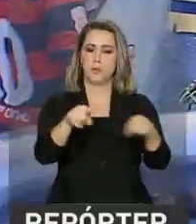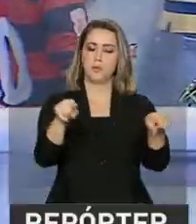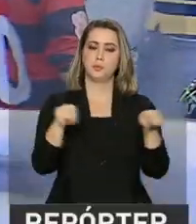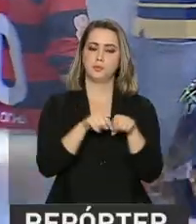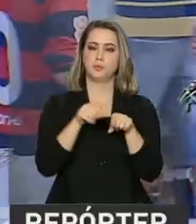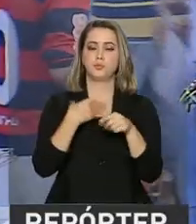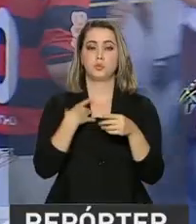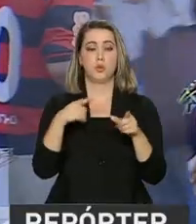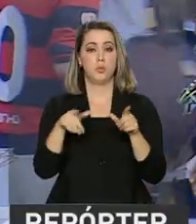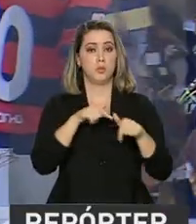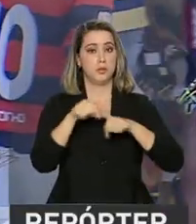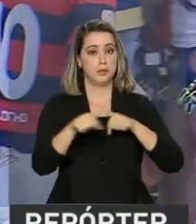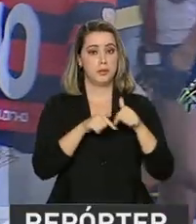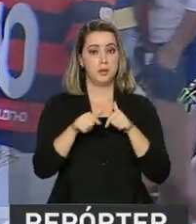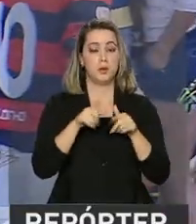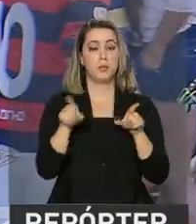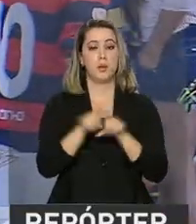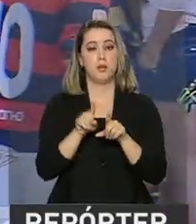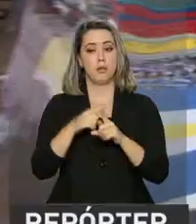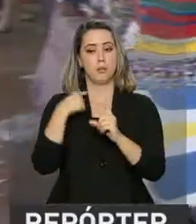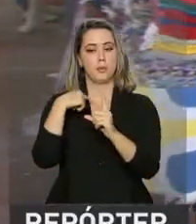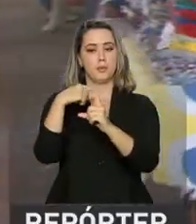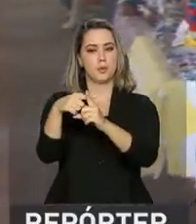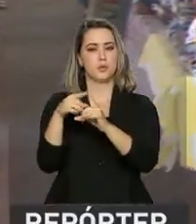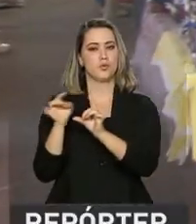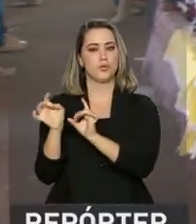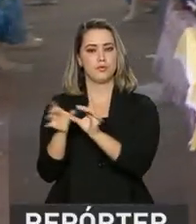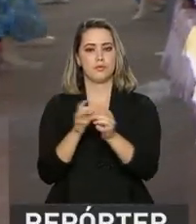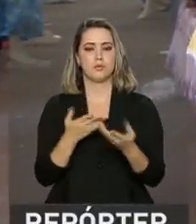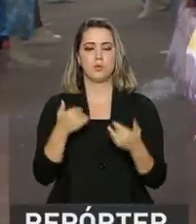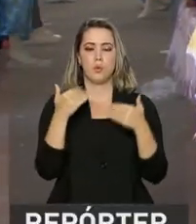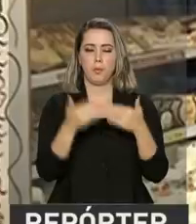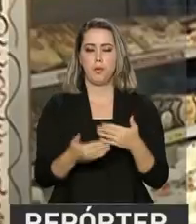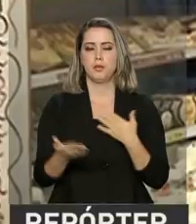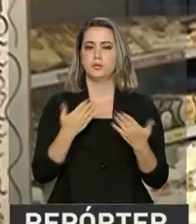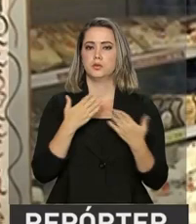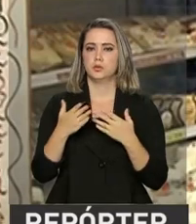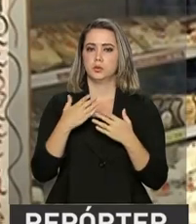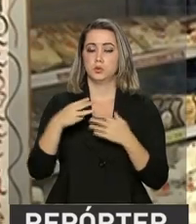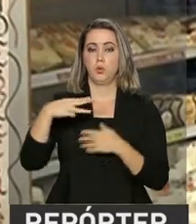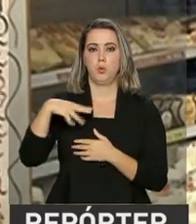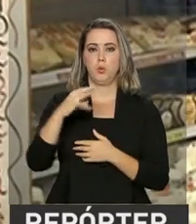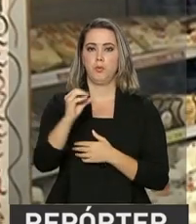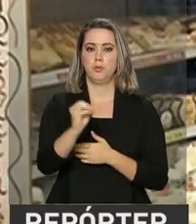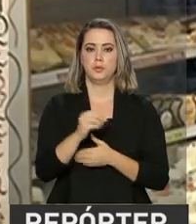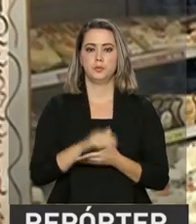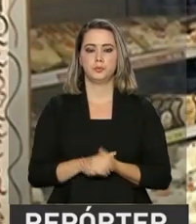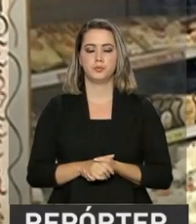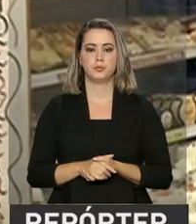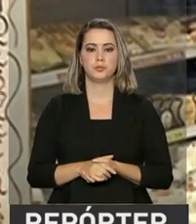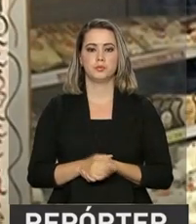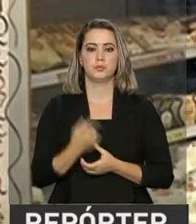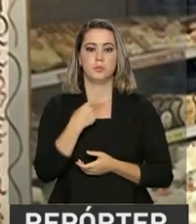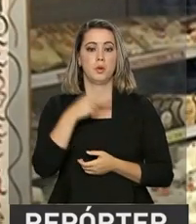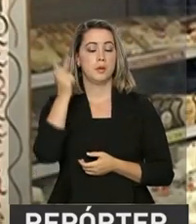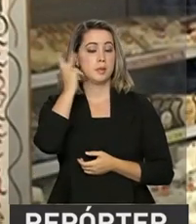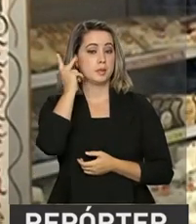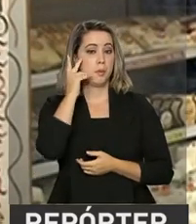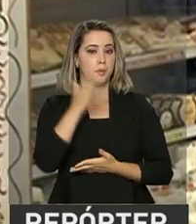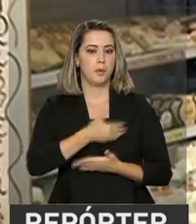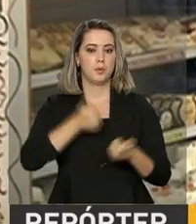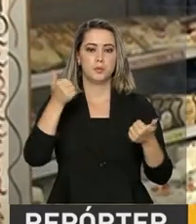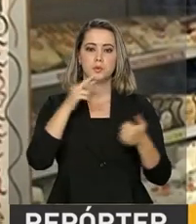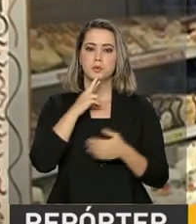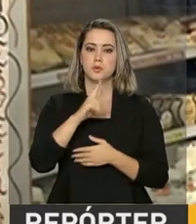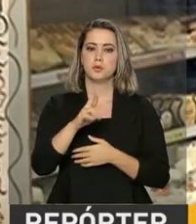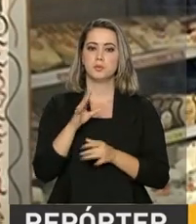comunicação também tiveram taxas positivas em abril frente a Março segundo a pesquisa São Paulo foi o estado com o melhor desempenho